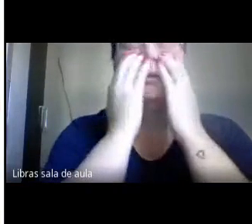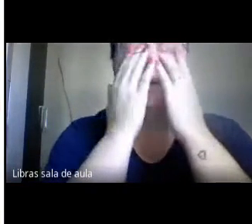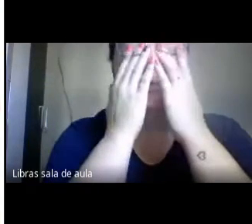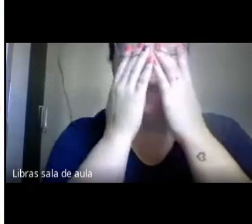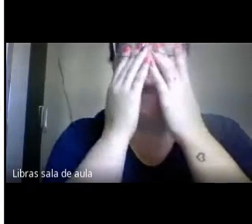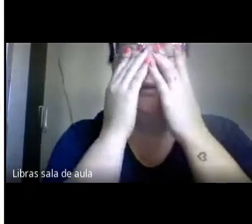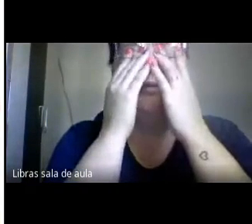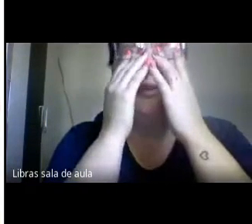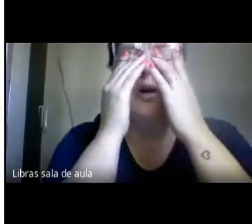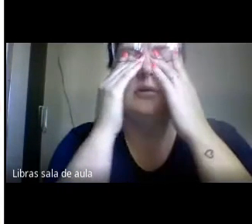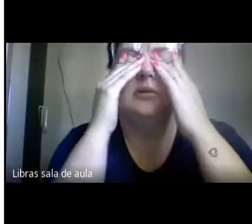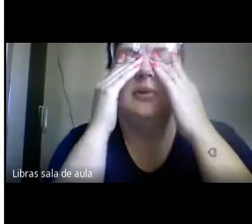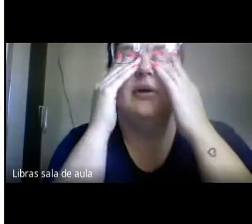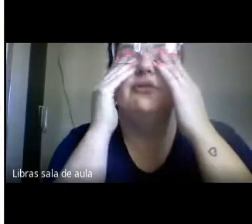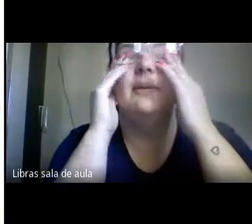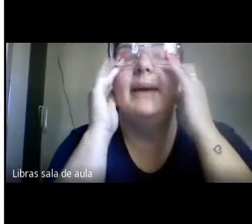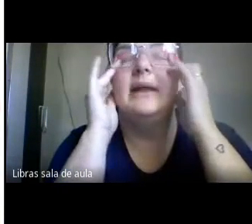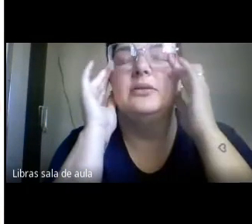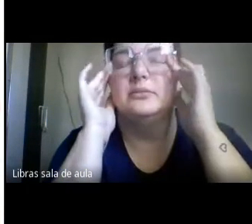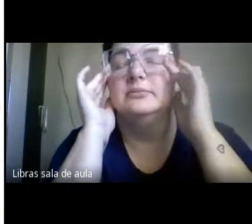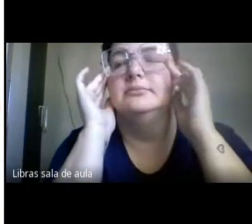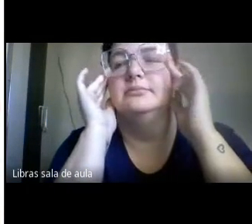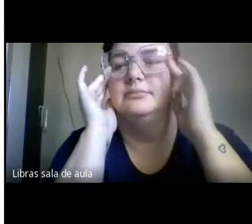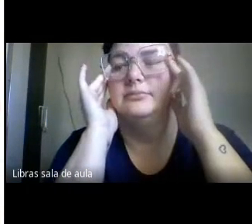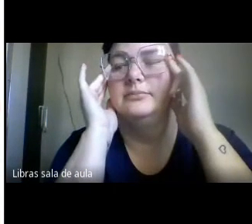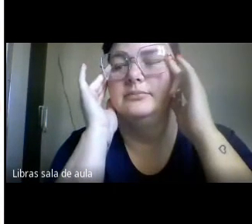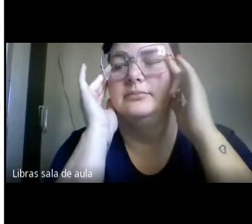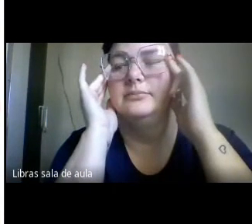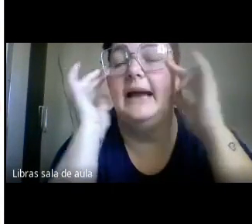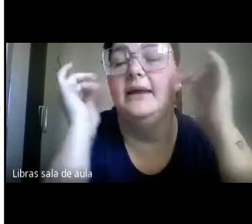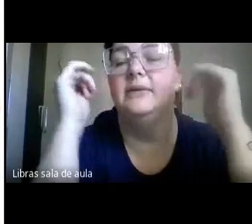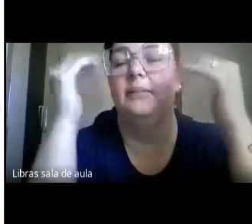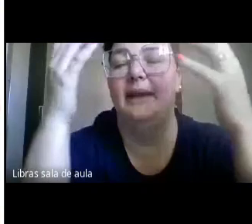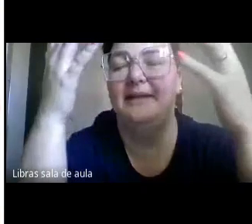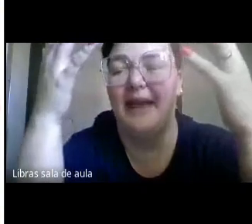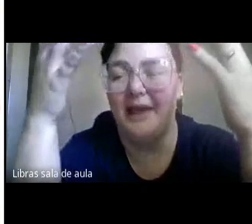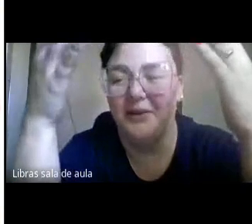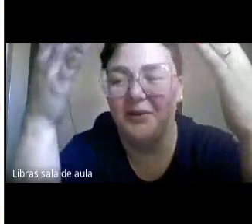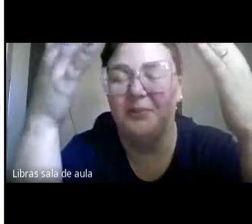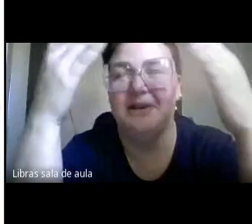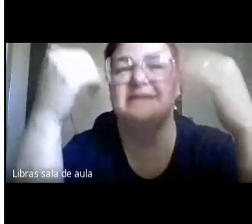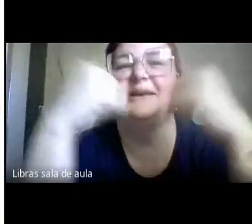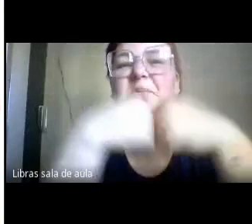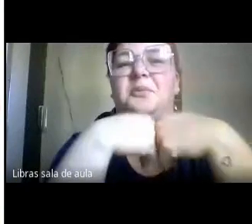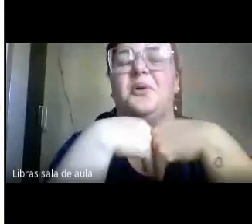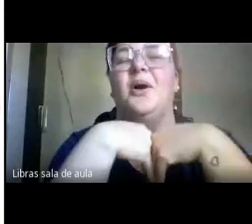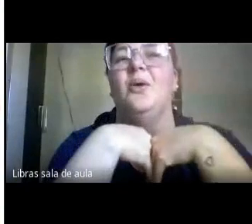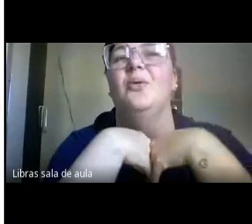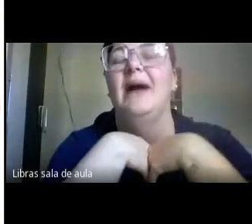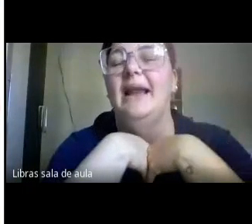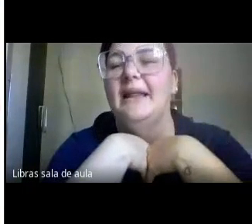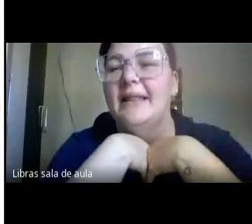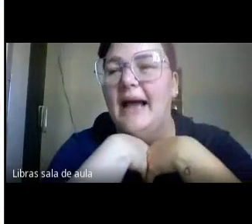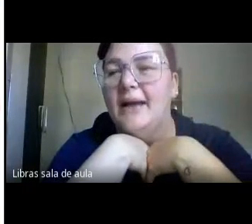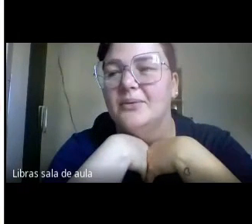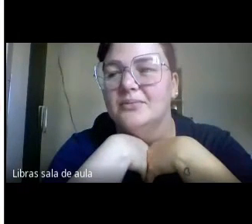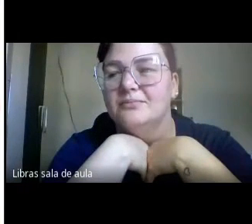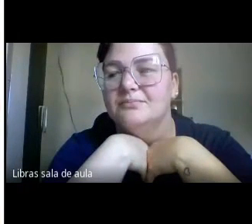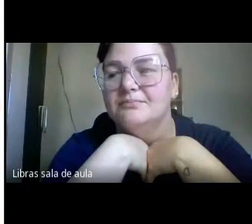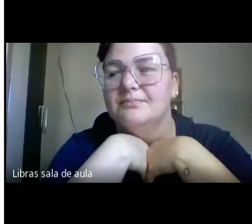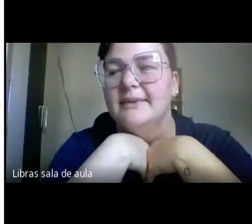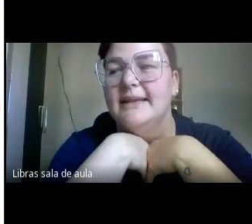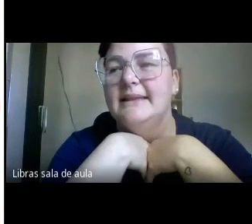aí eu não tenho foto do meu alfabeto. E aí eu também tenho, por exemplo, o